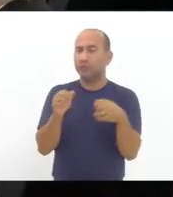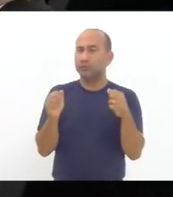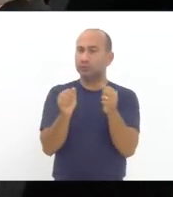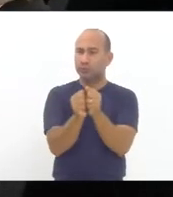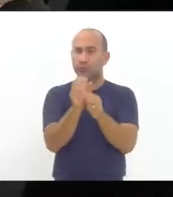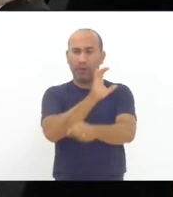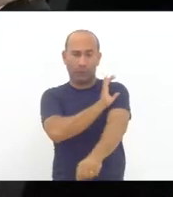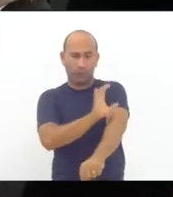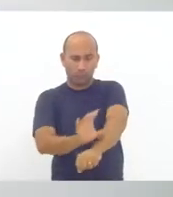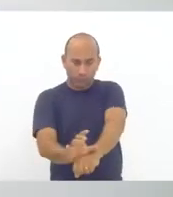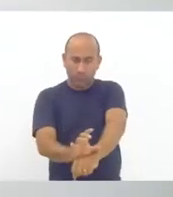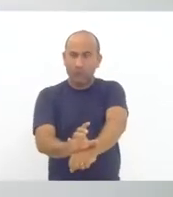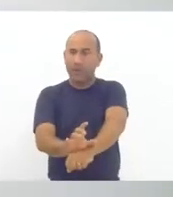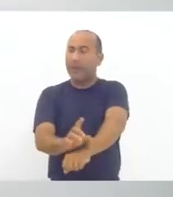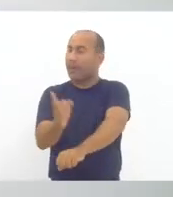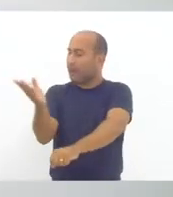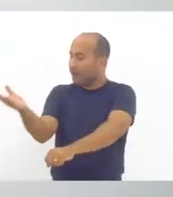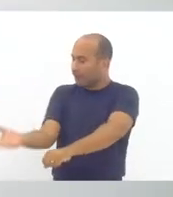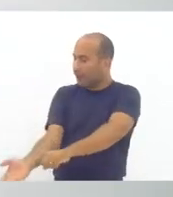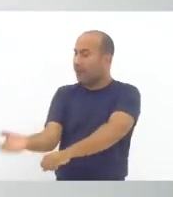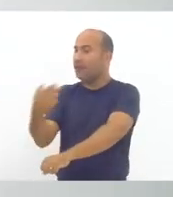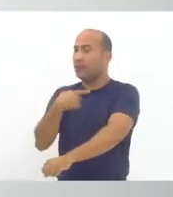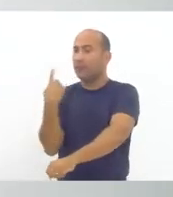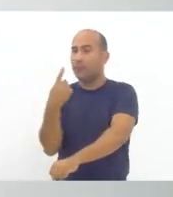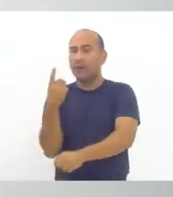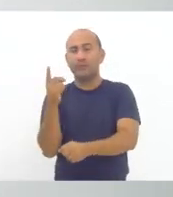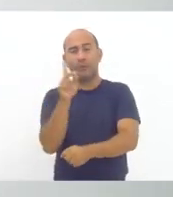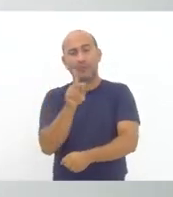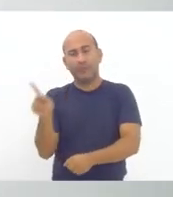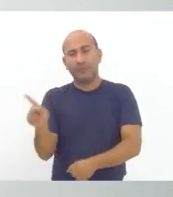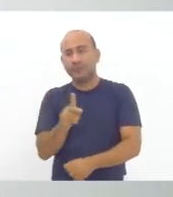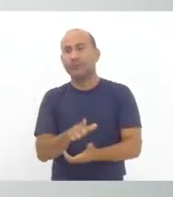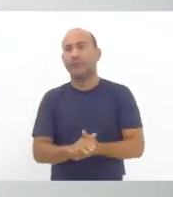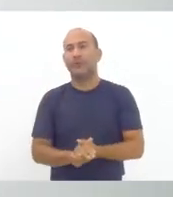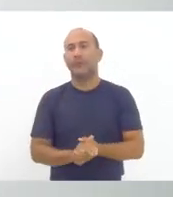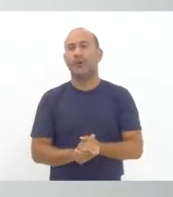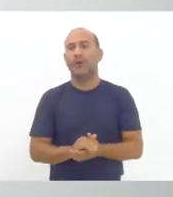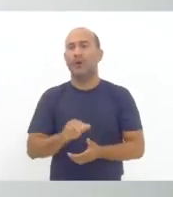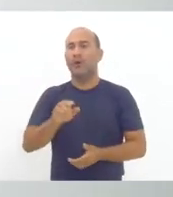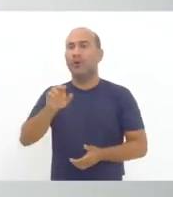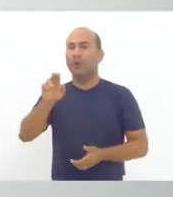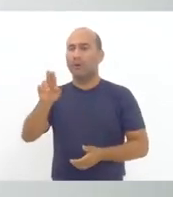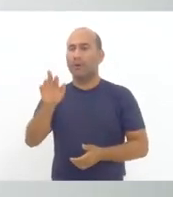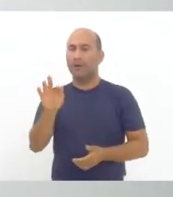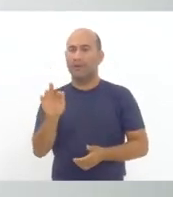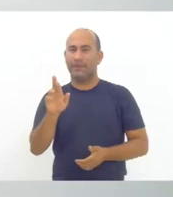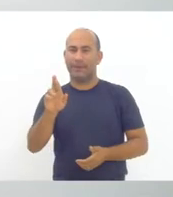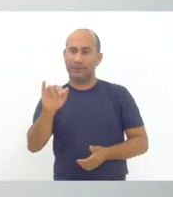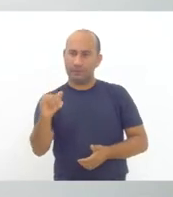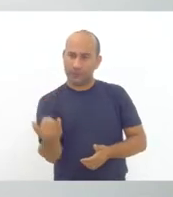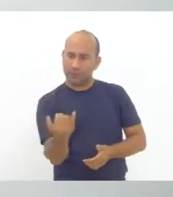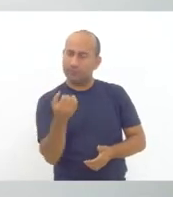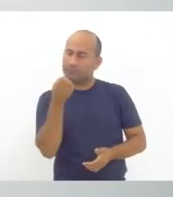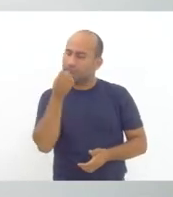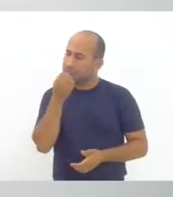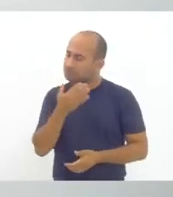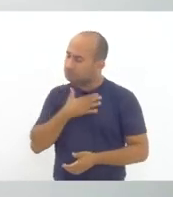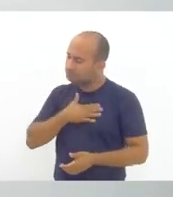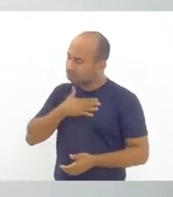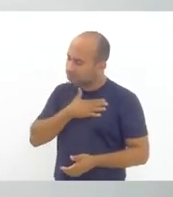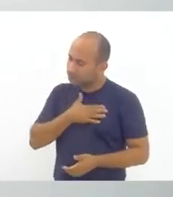e o Aldo é o nosso professor também professor da UFRJ um querido amigo então também é um prazer e